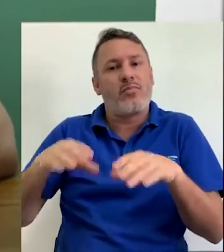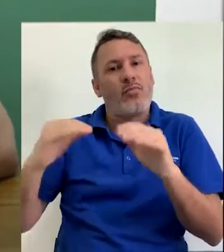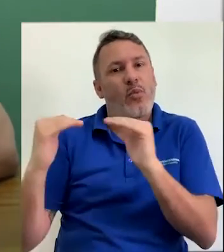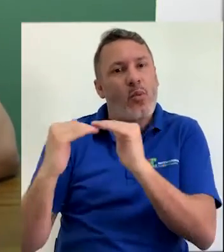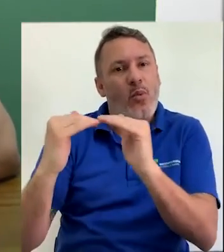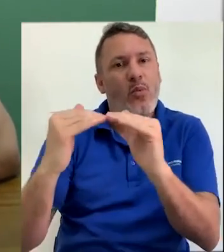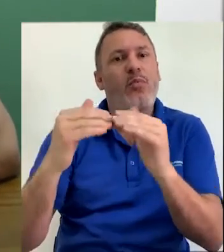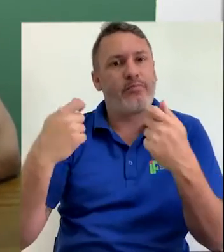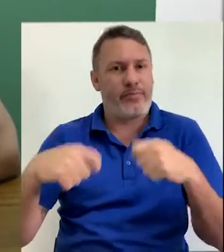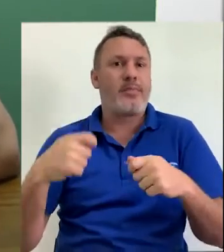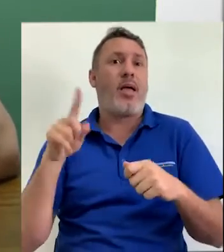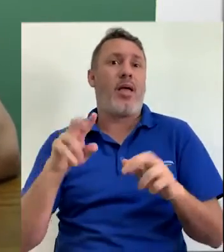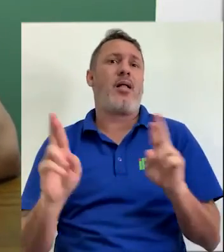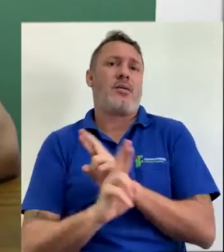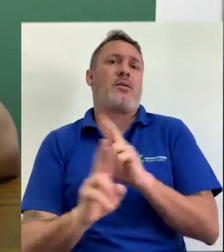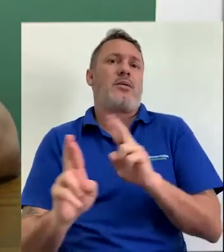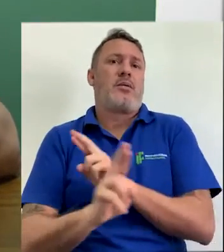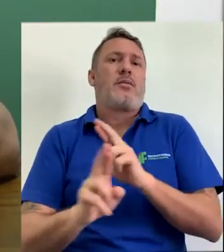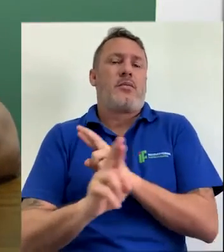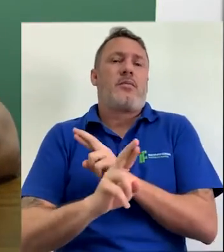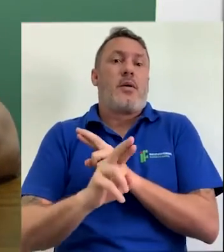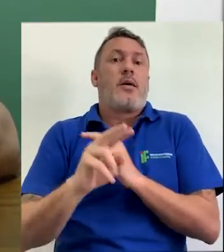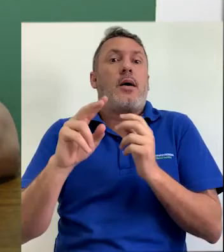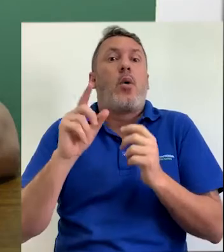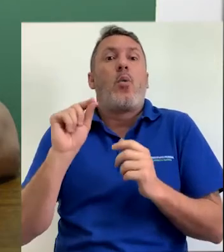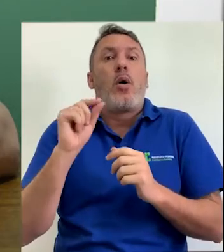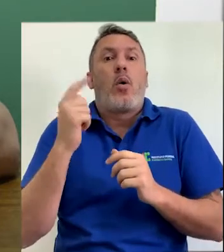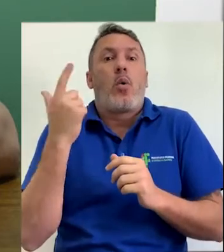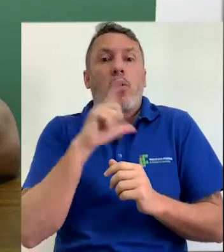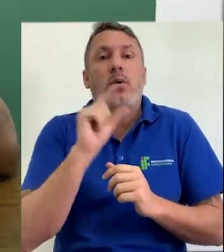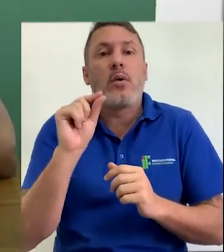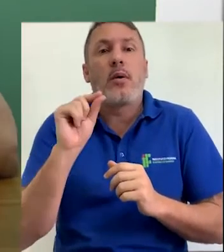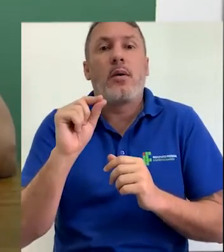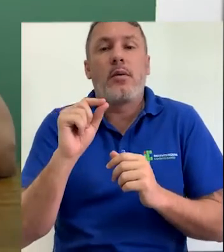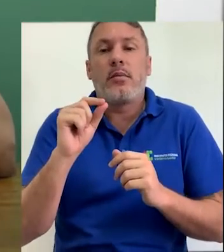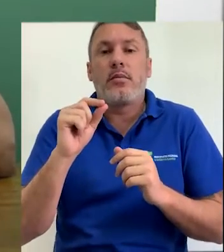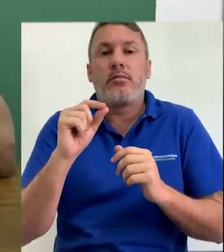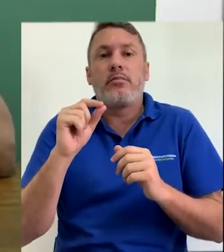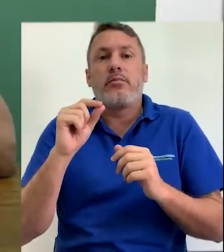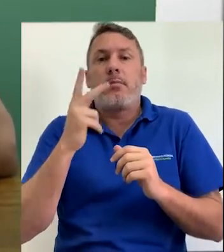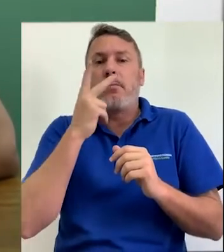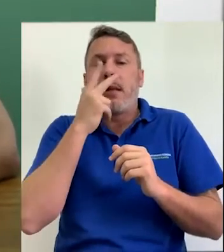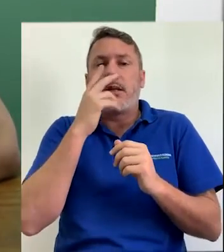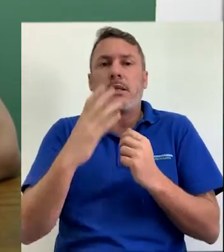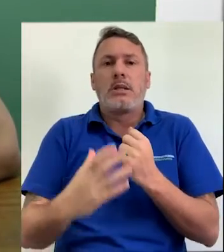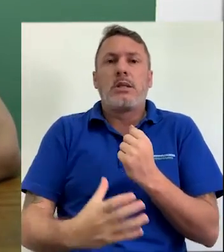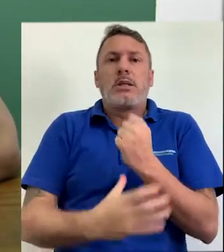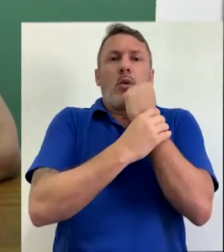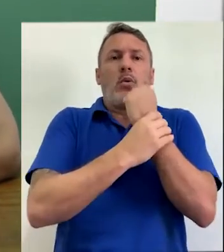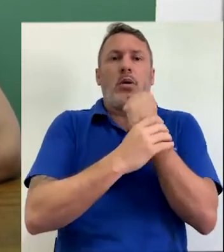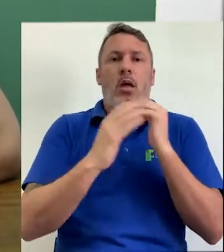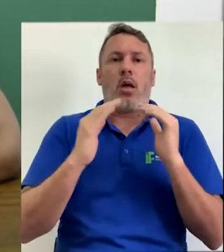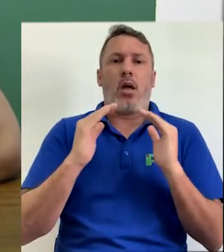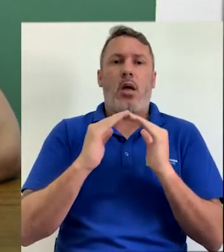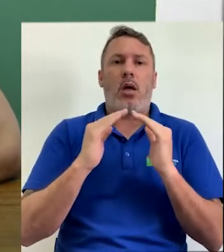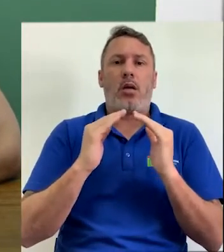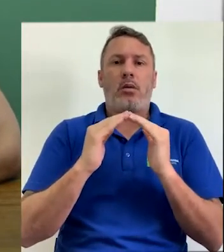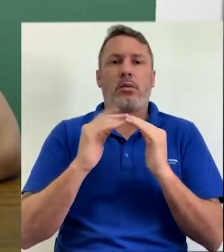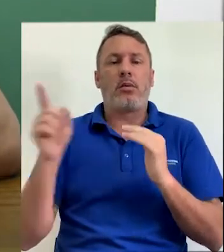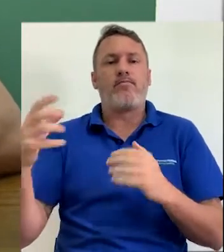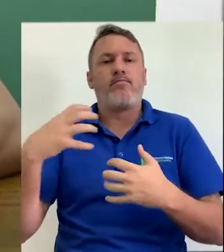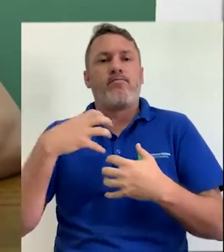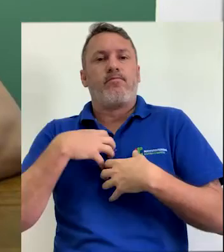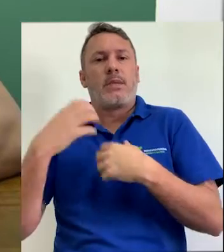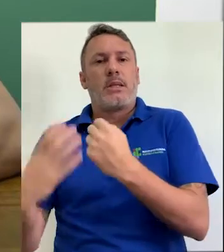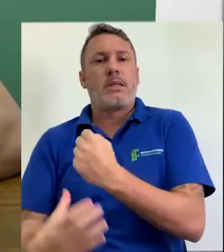Através dessa relação, a gente constrói mecanismos de segurança um ao outro que permite que